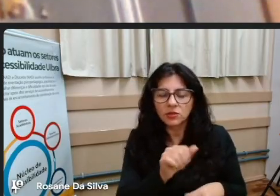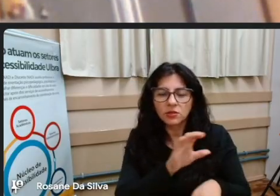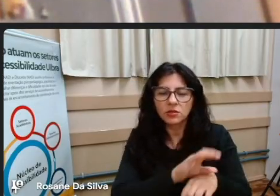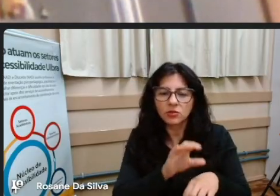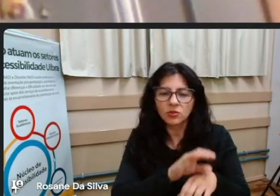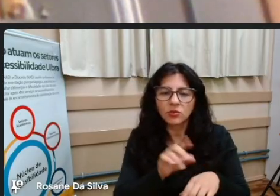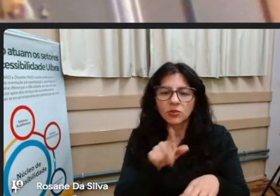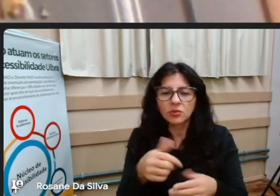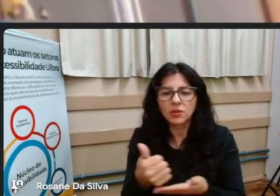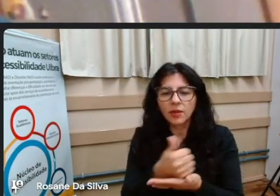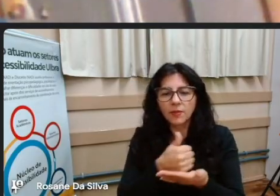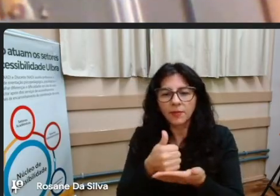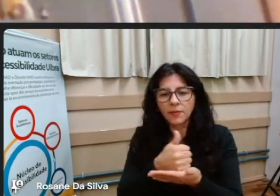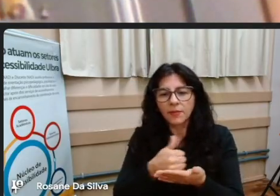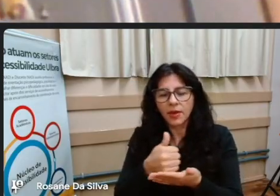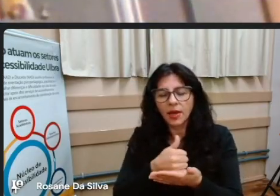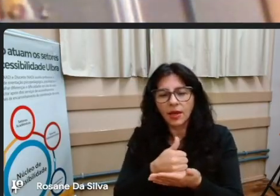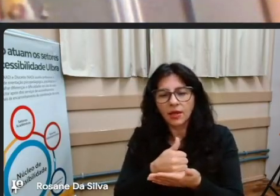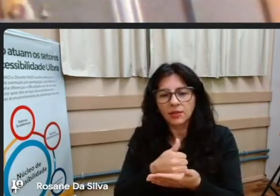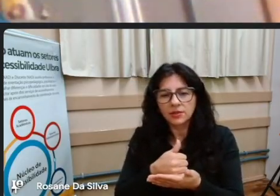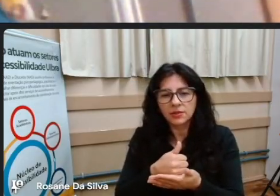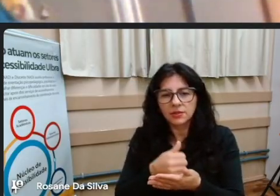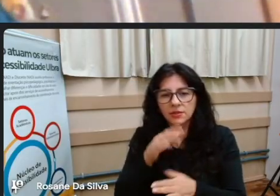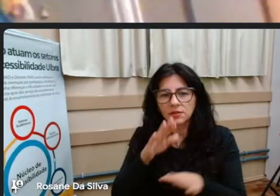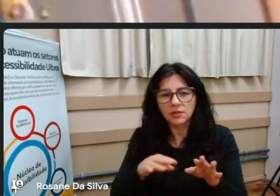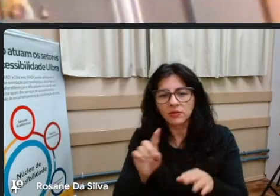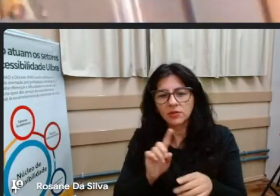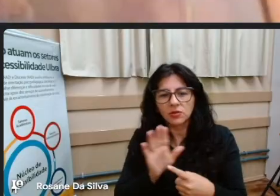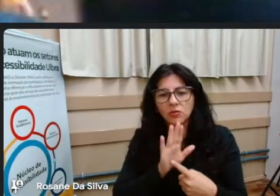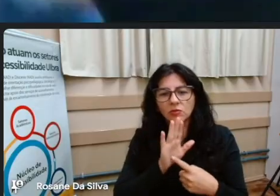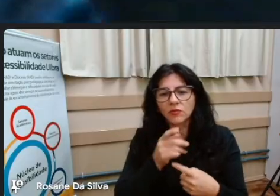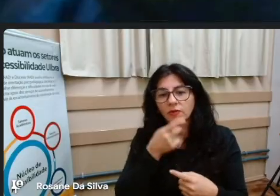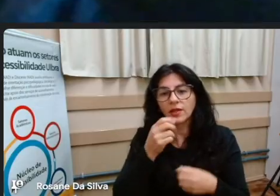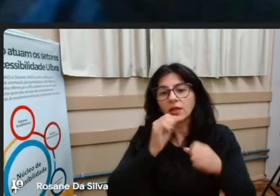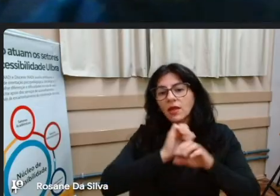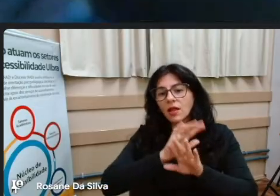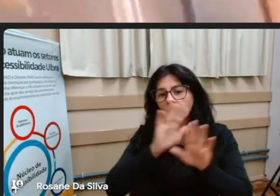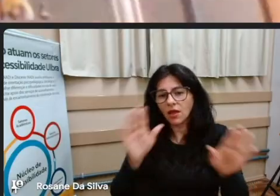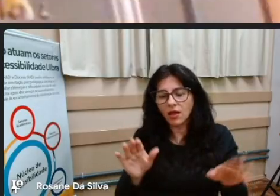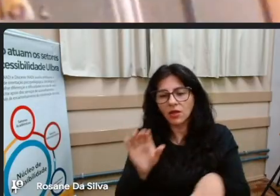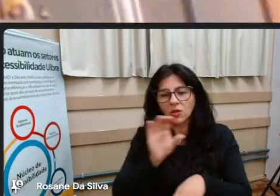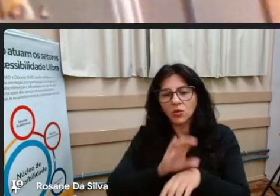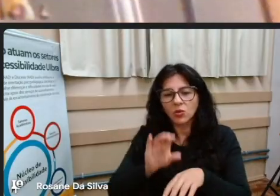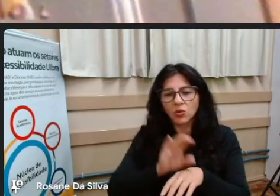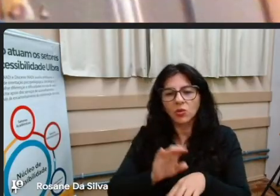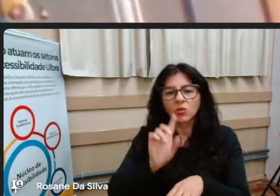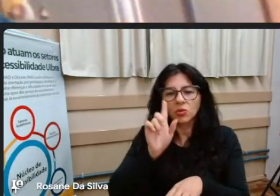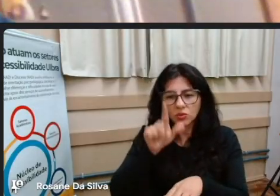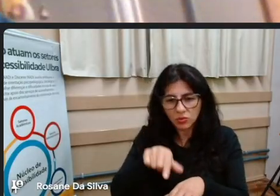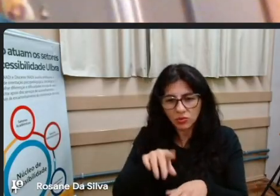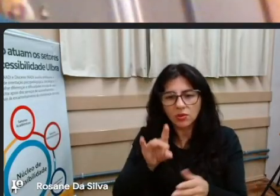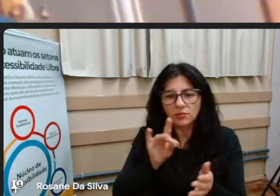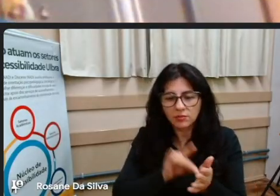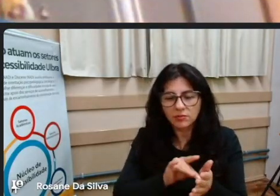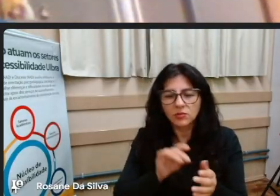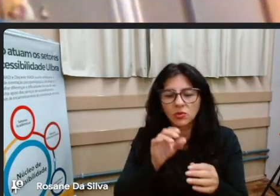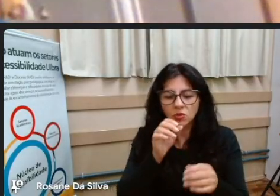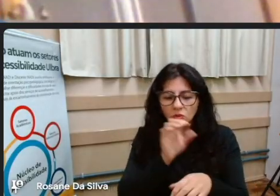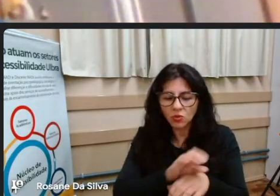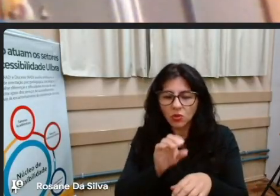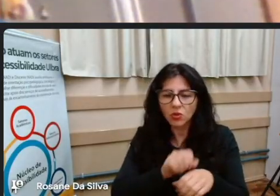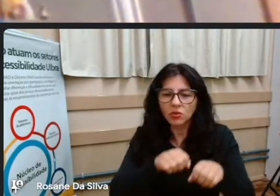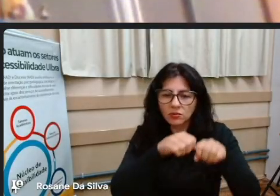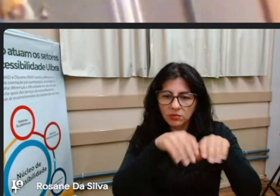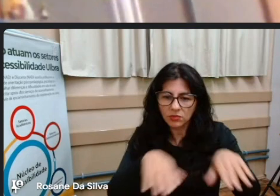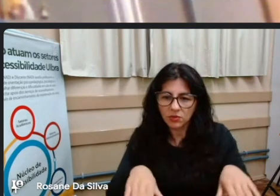nessa primeira edição do curso e que serviu de base como eu vou repetir Talvez não tenha ficado muito claro o curso foi uma